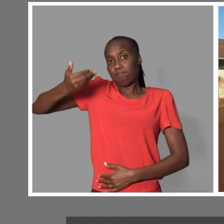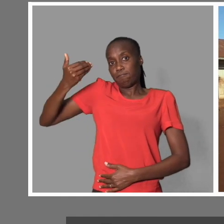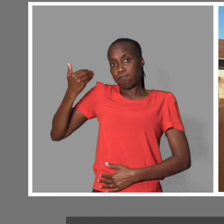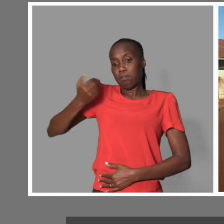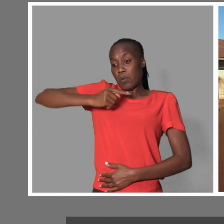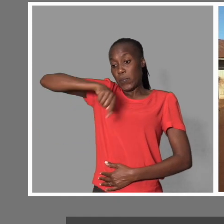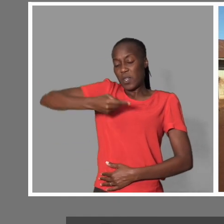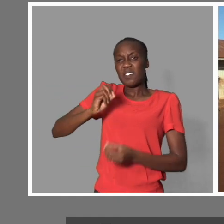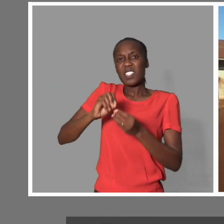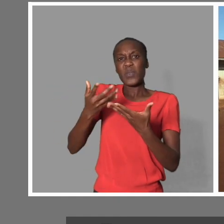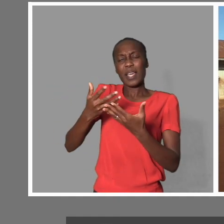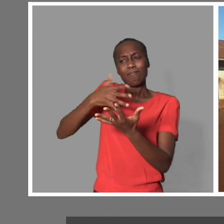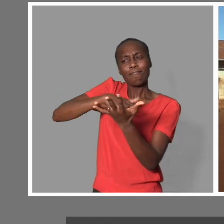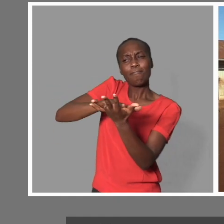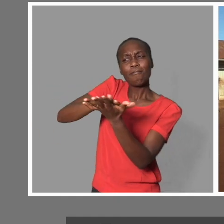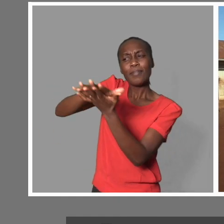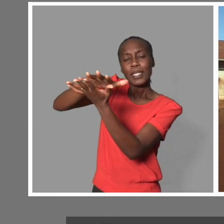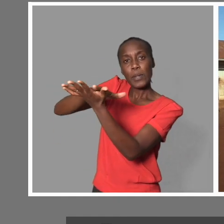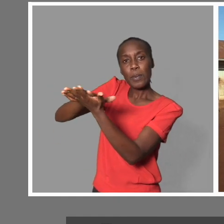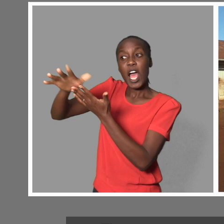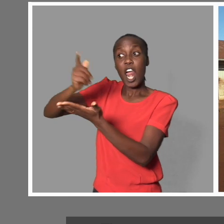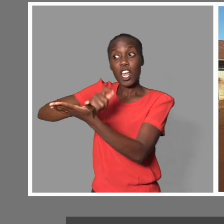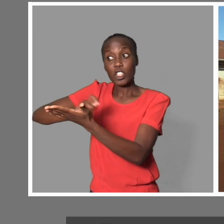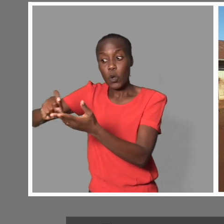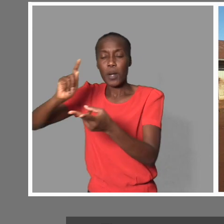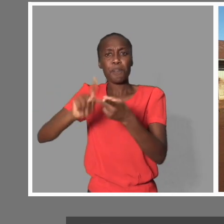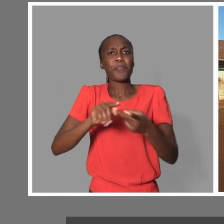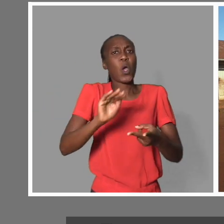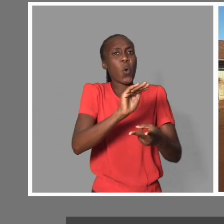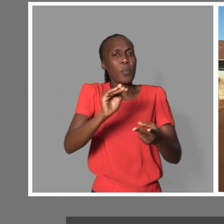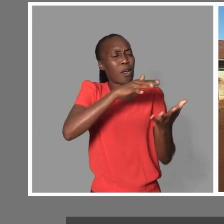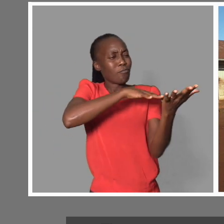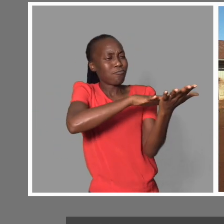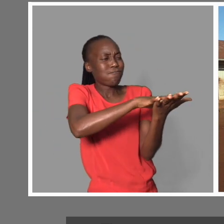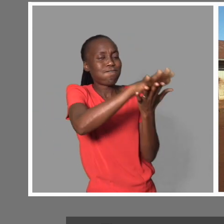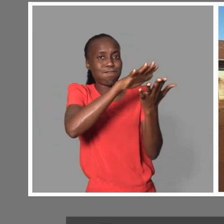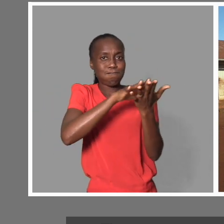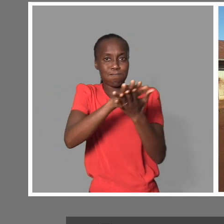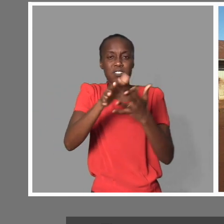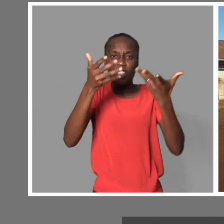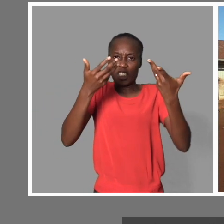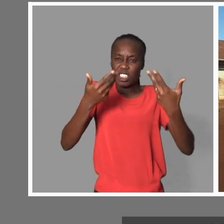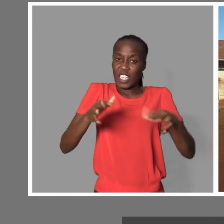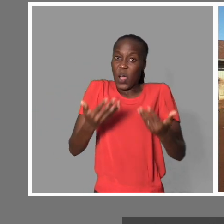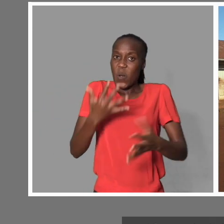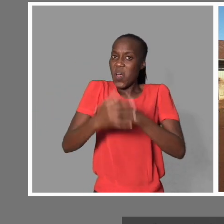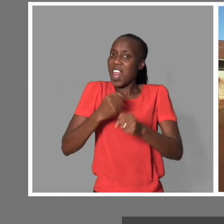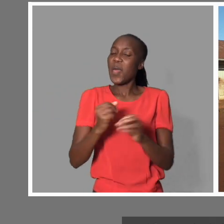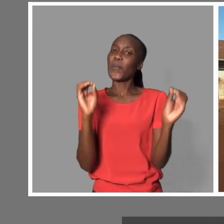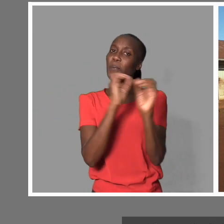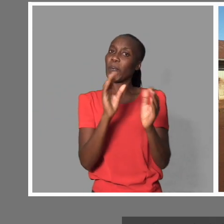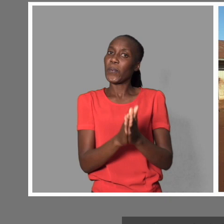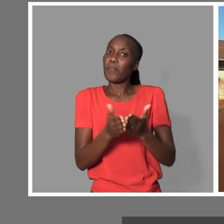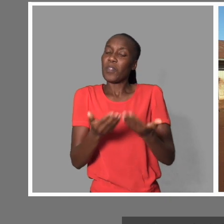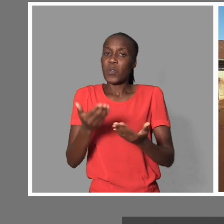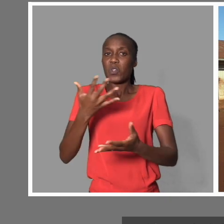nos anos anteriores, mas porque o trabalho de sensibilização, que começa na escola, depois vai até as comunidades, está sendo feito. Este